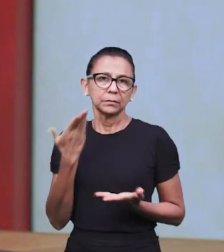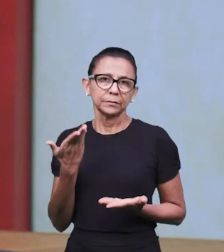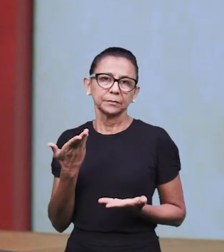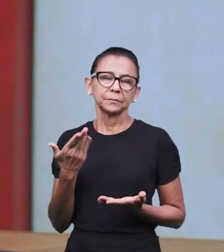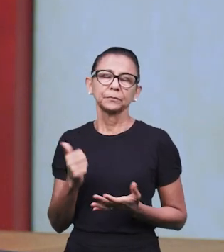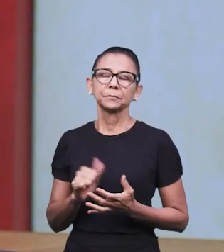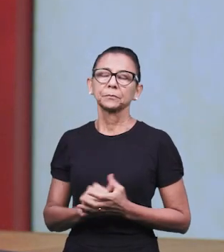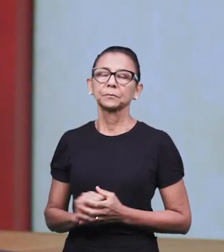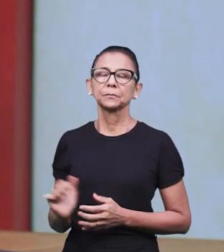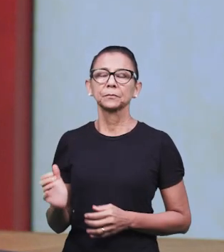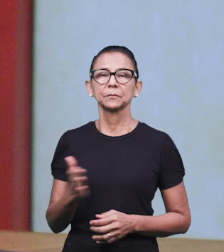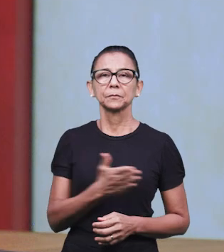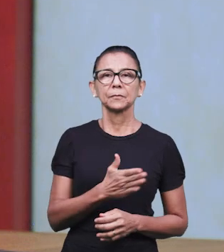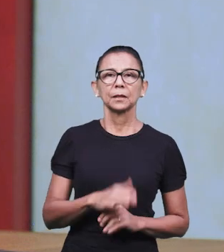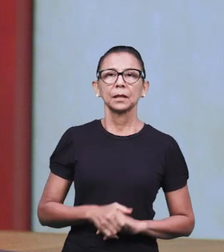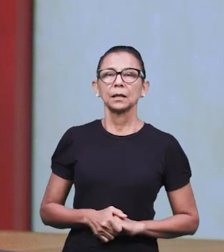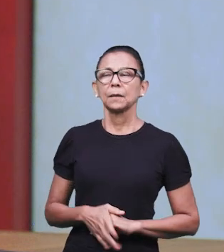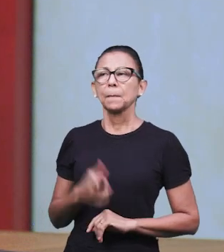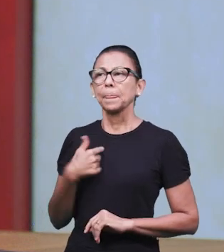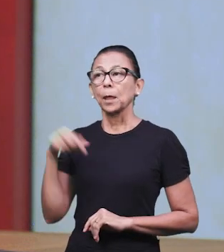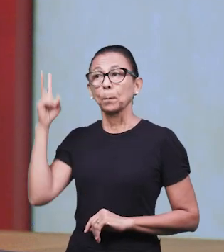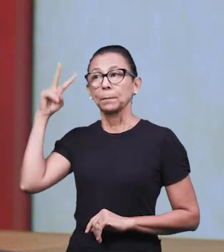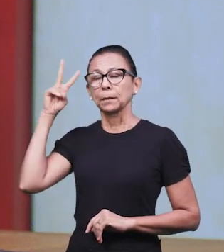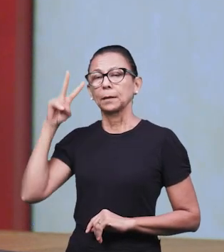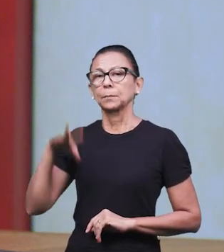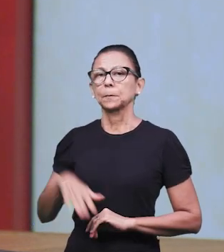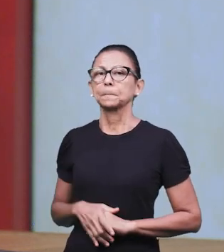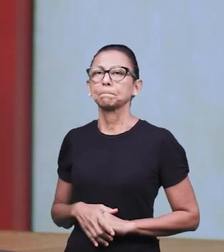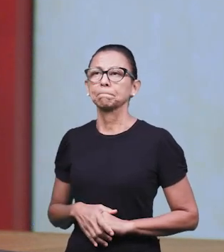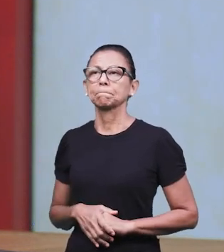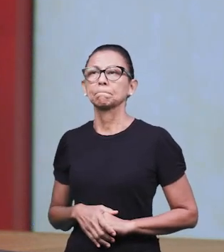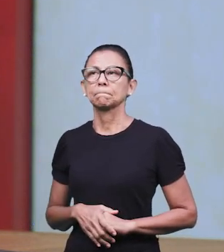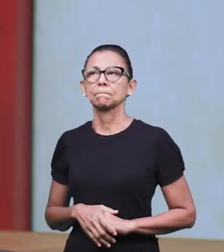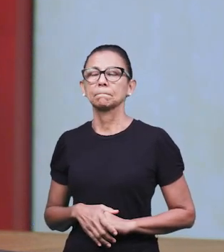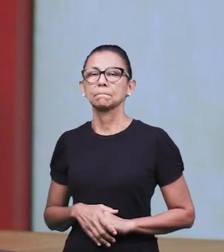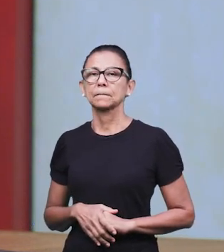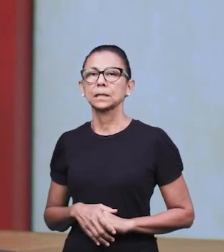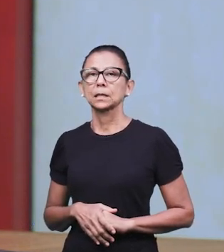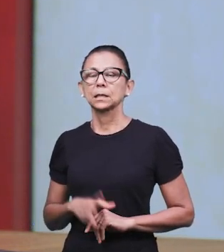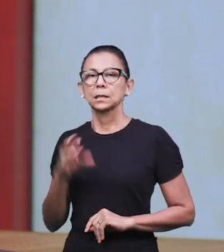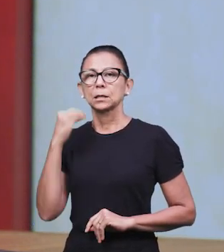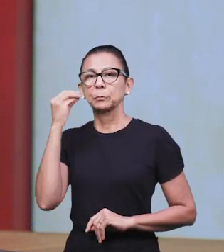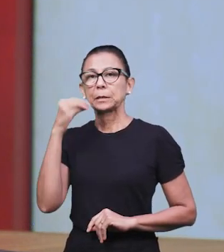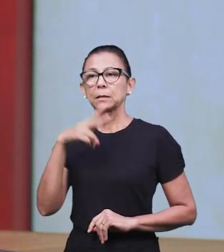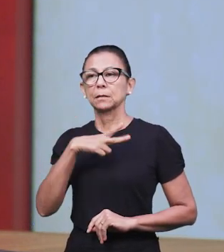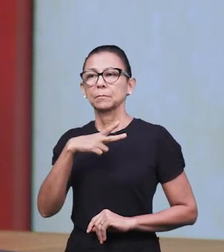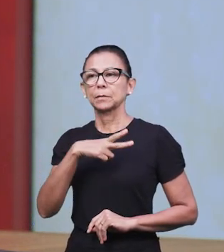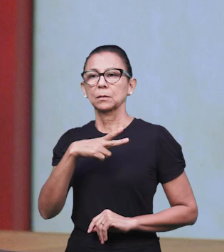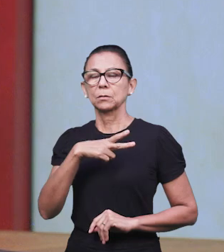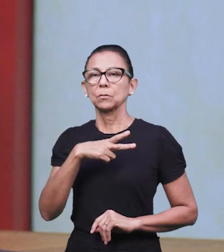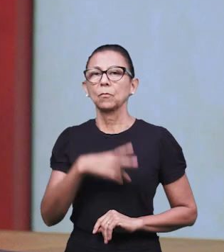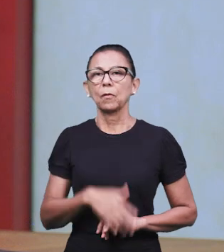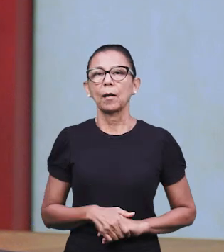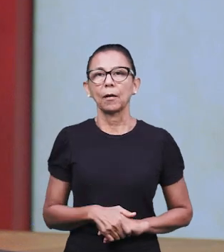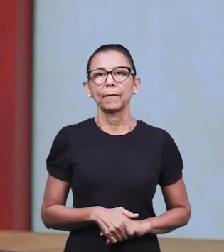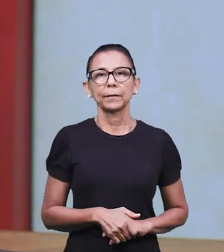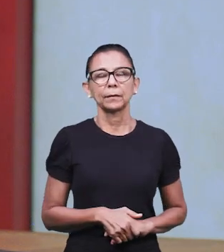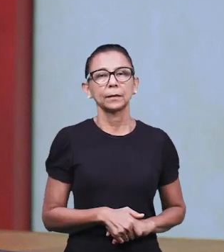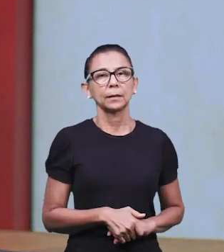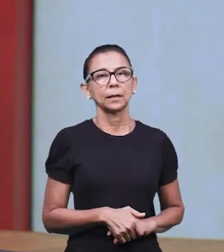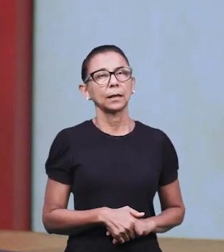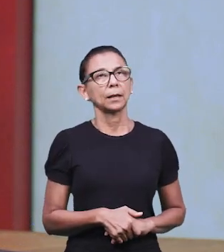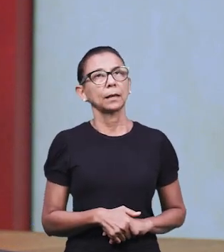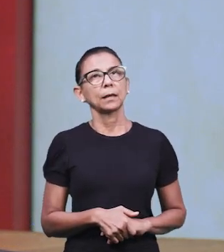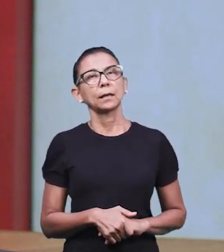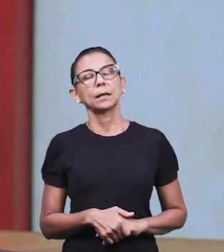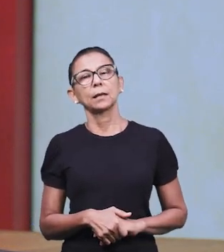experiência marcou muito a minha vida, e foi uma experiência para aquele momento. Eu estou dizendo isso porque ninguém precisa ficar